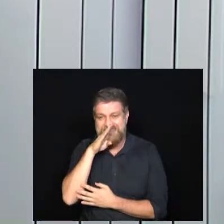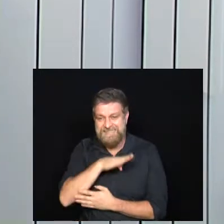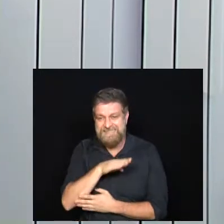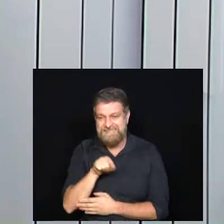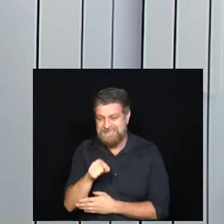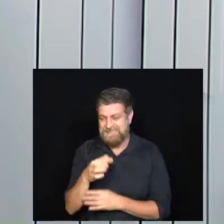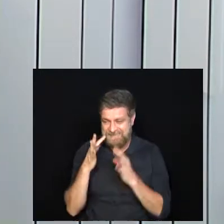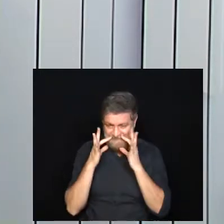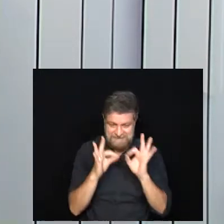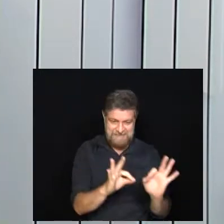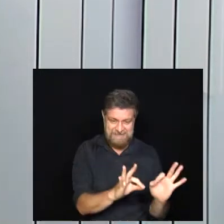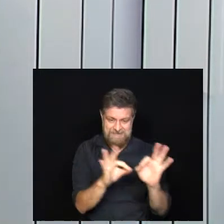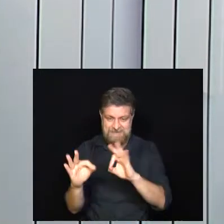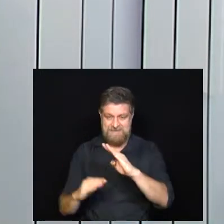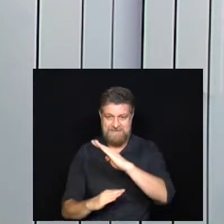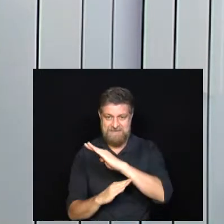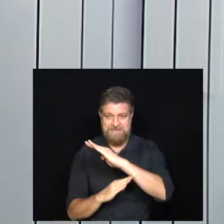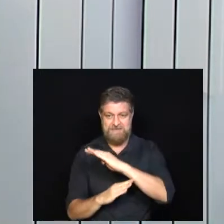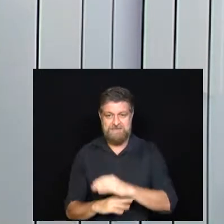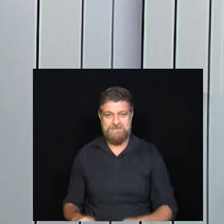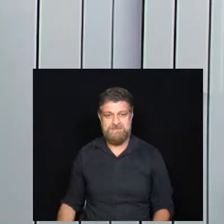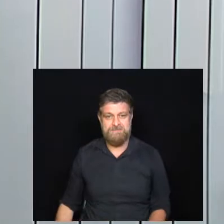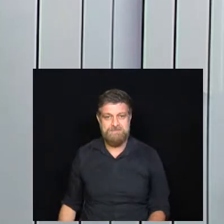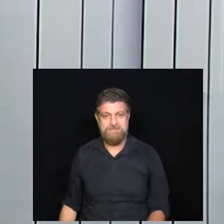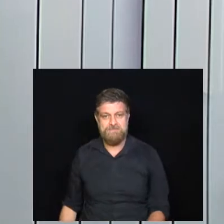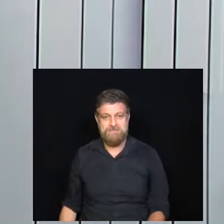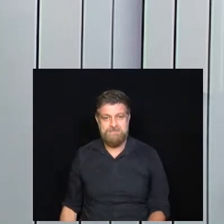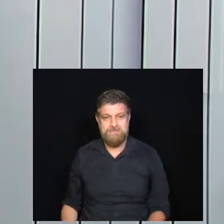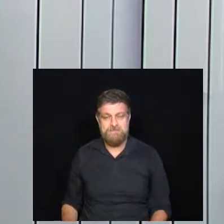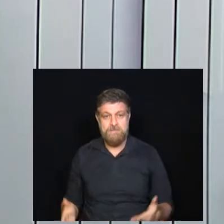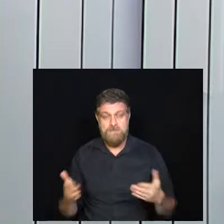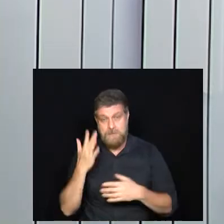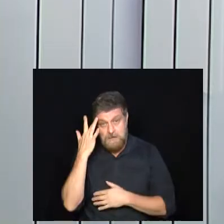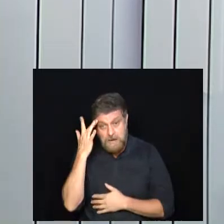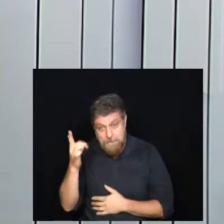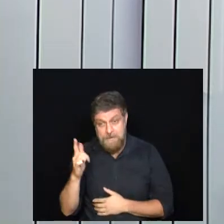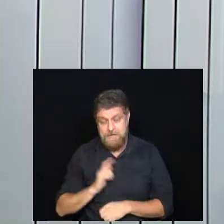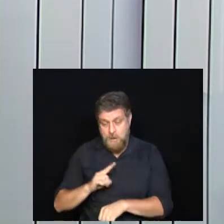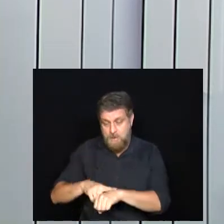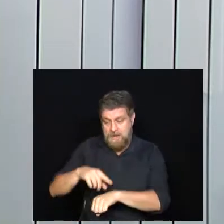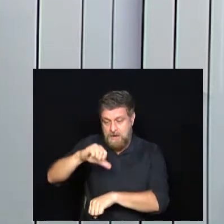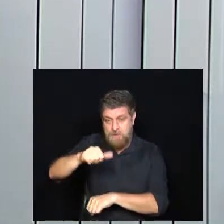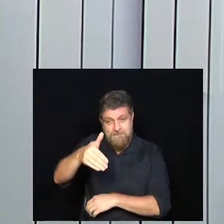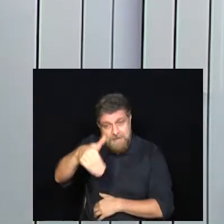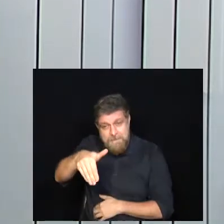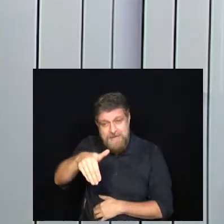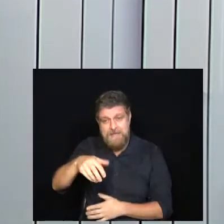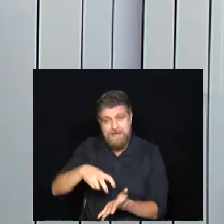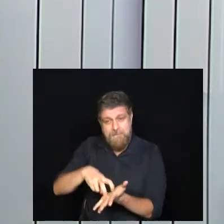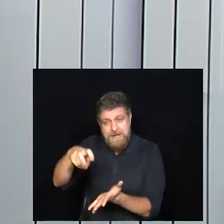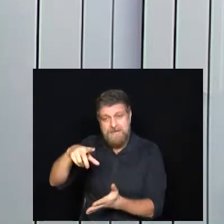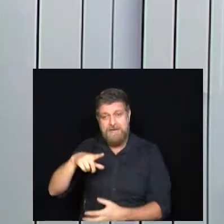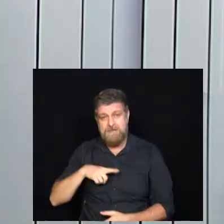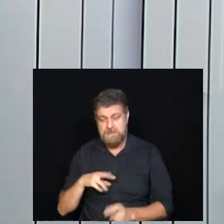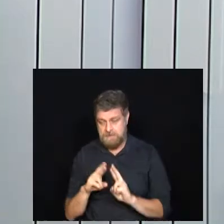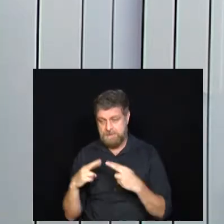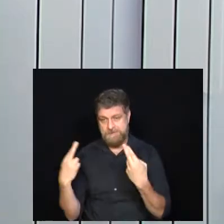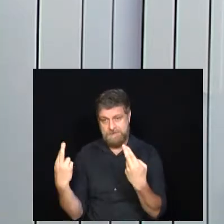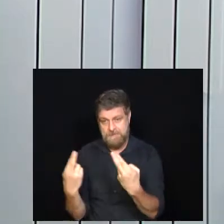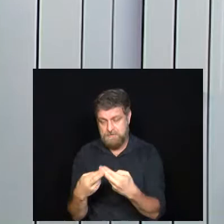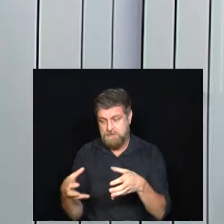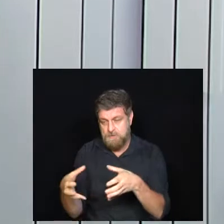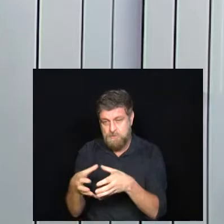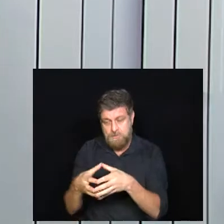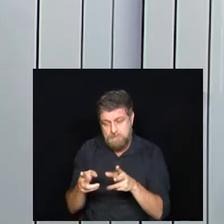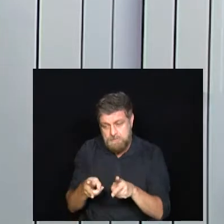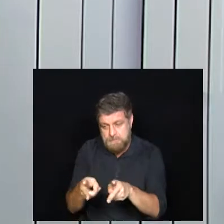pode acompanhar pela TV Câmara Campinas. E amanhã, às 9h30 da manhã, tem reunião da Comissão